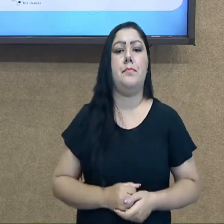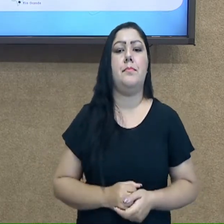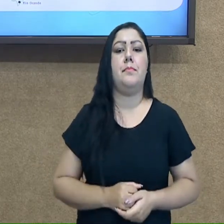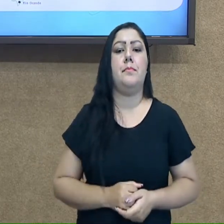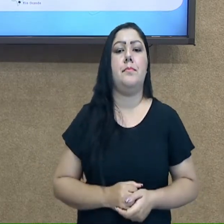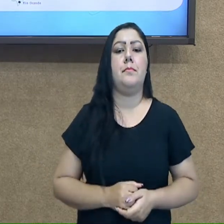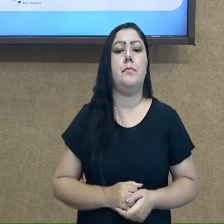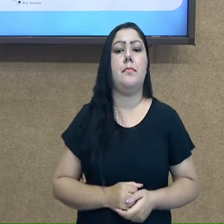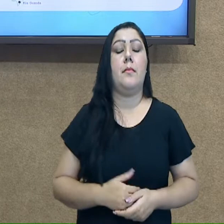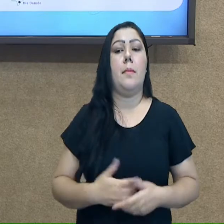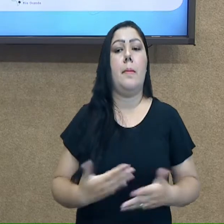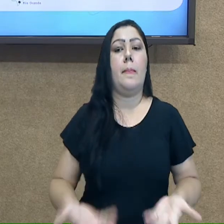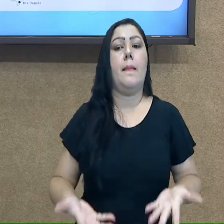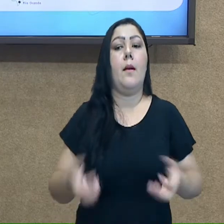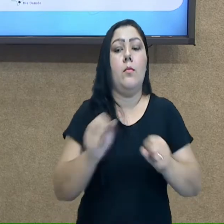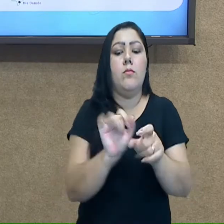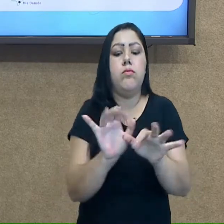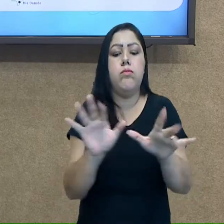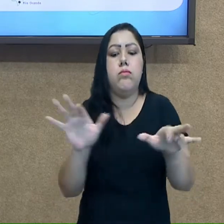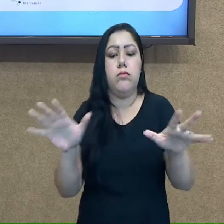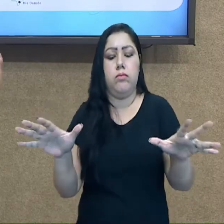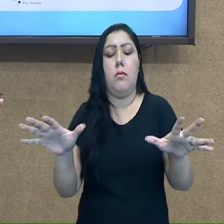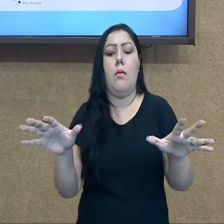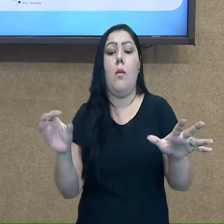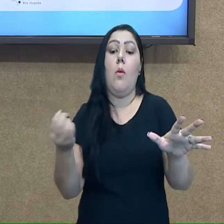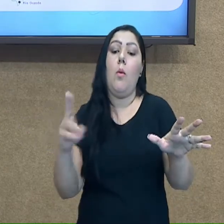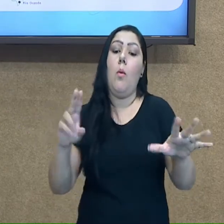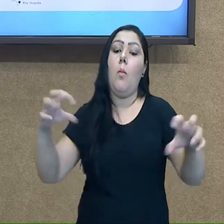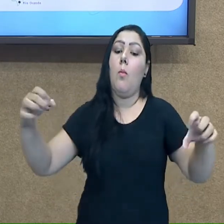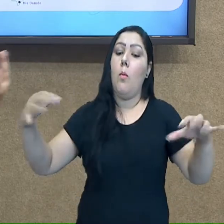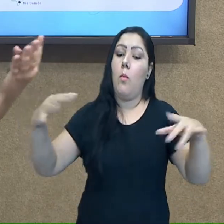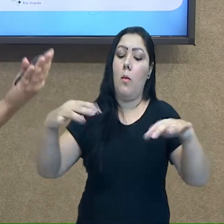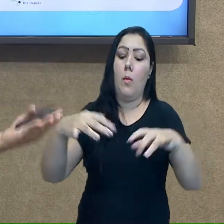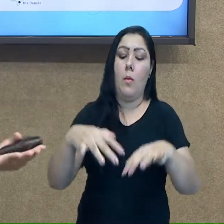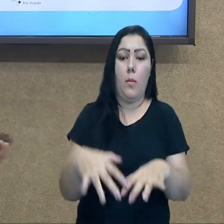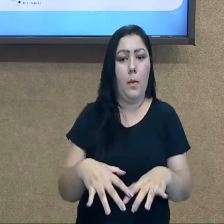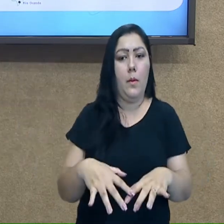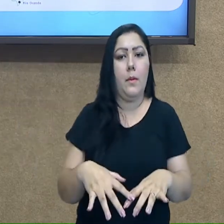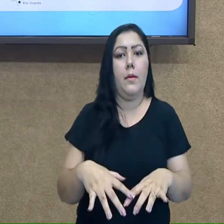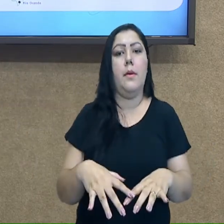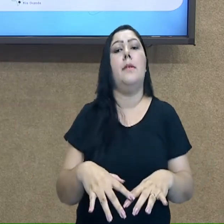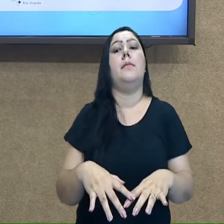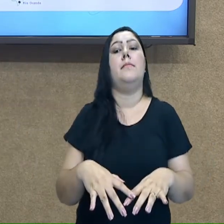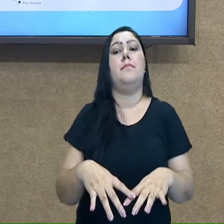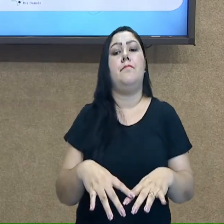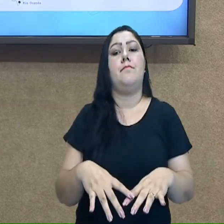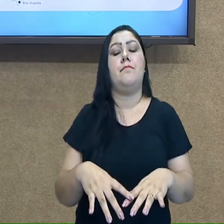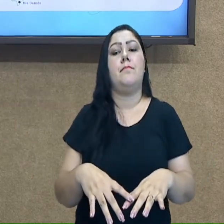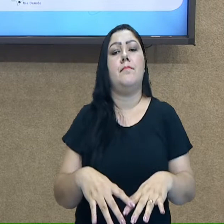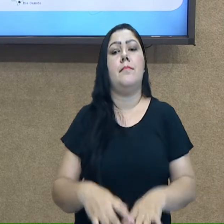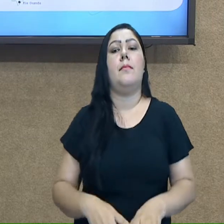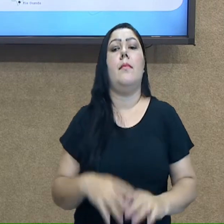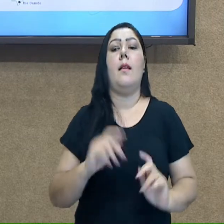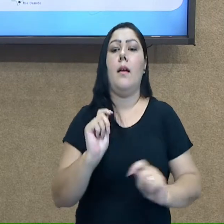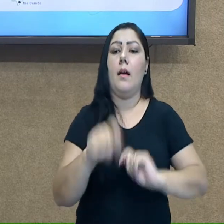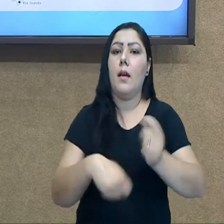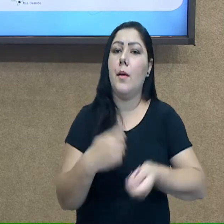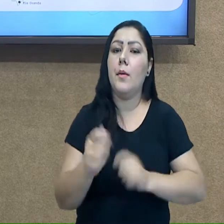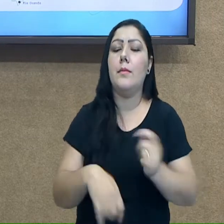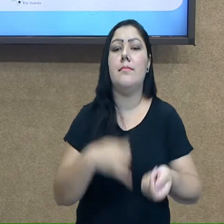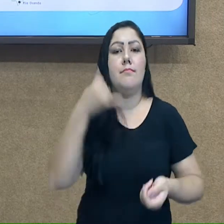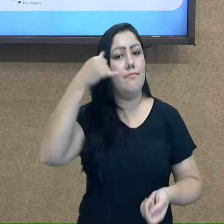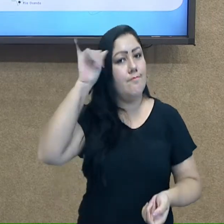deu muito vastamente por essa economia que estava surgindo, que era a